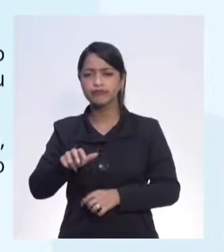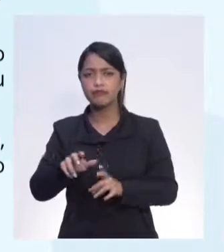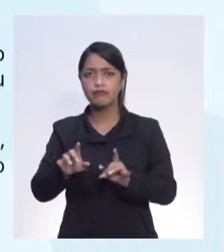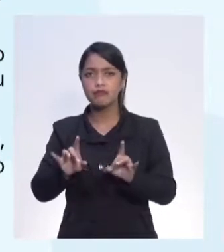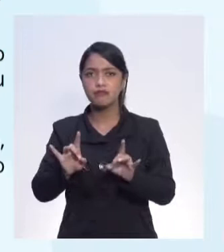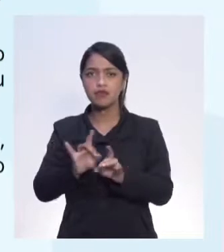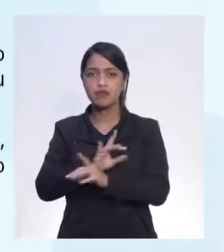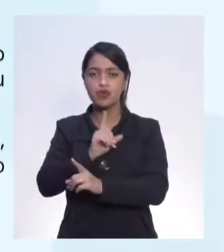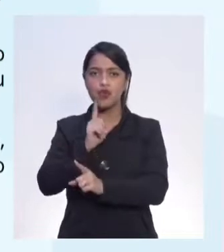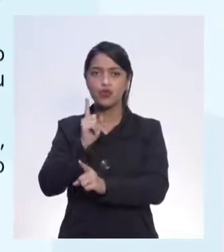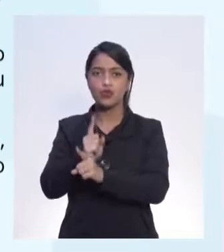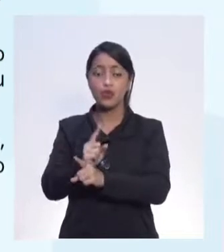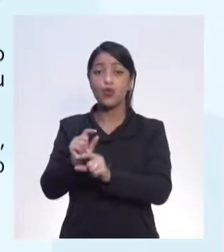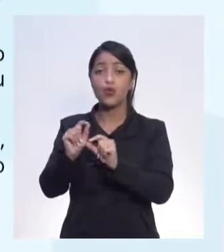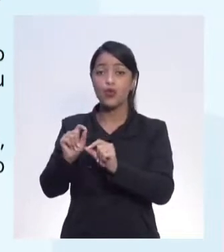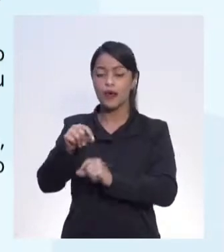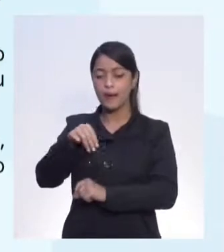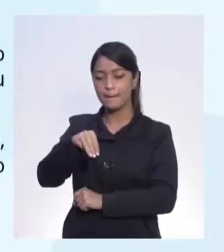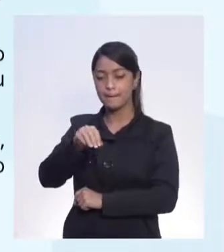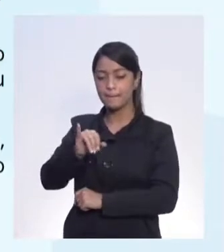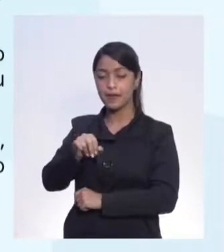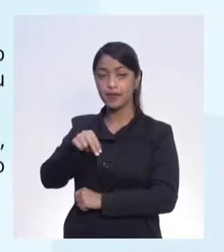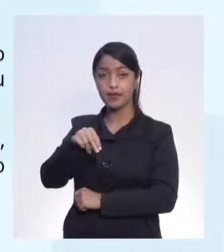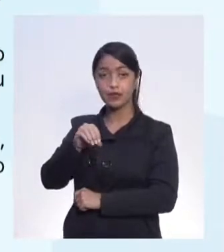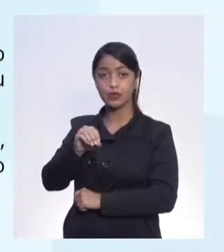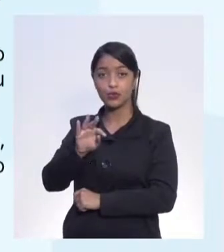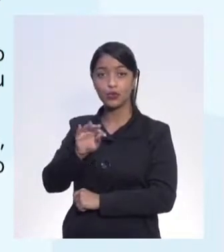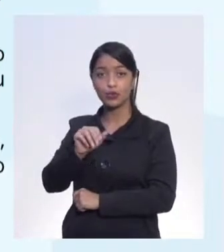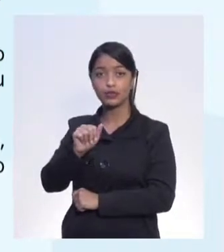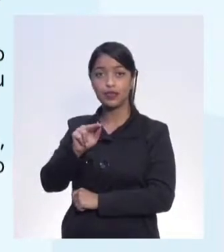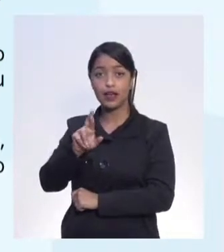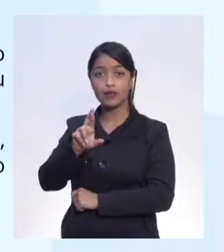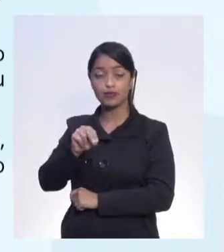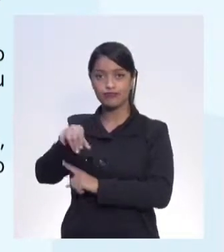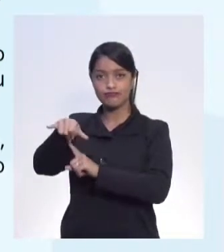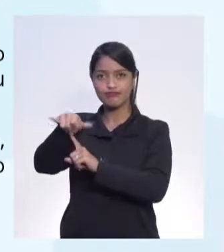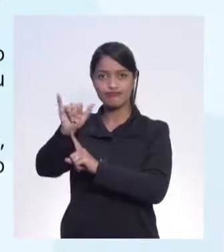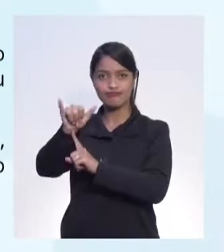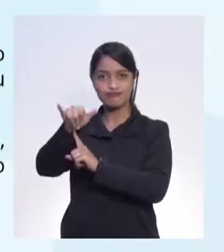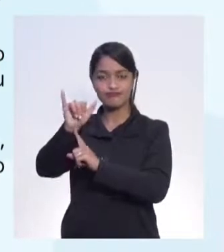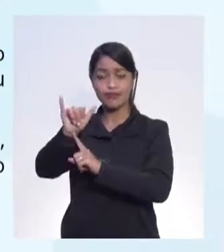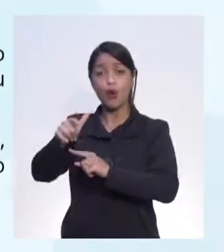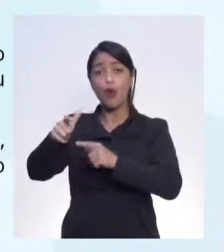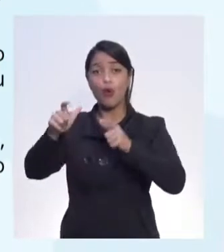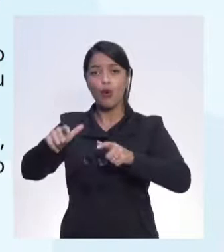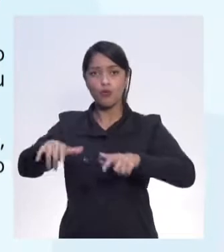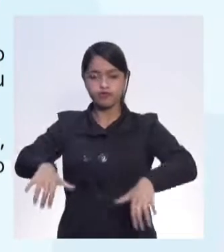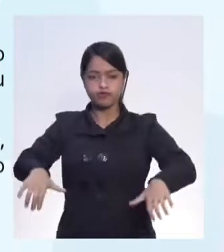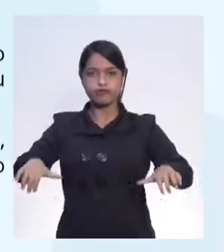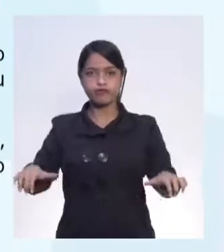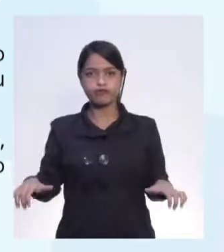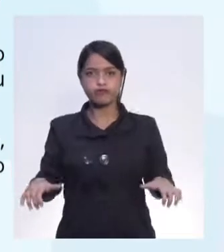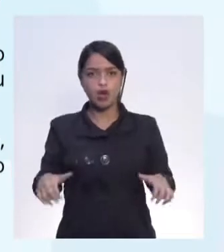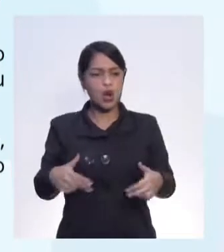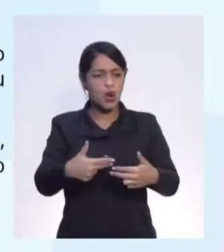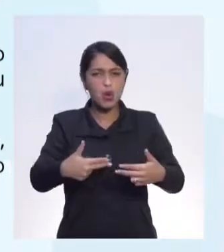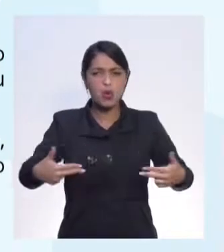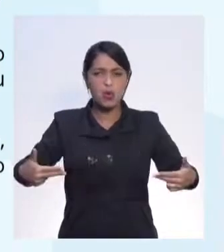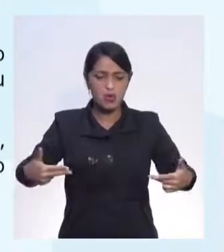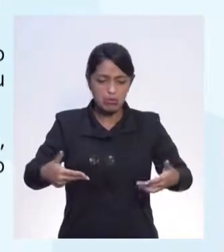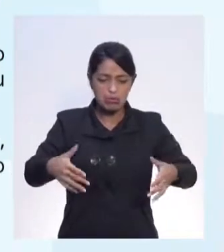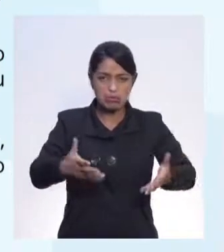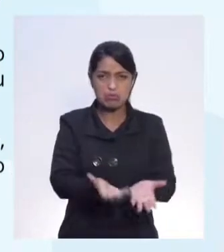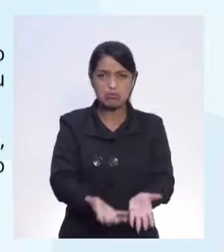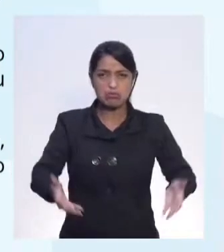estava o Minotauro, numa espécie de trono, a mastigar lentamente qualquer coisa que havia numa